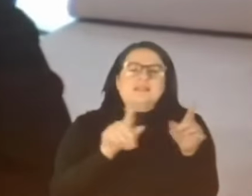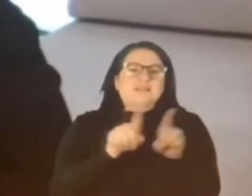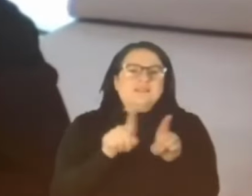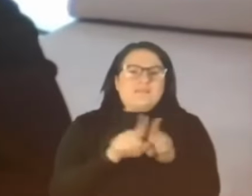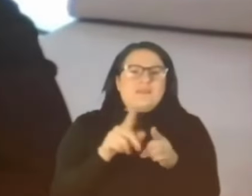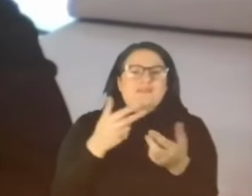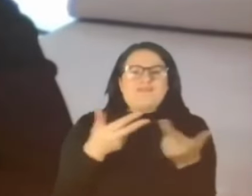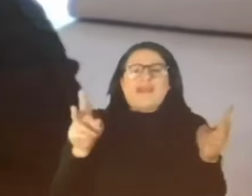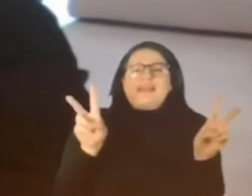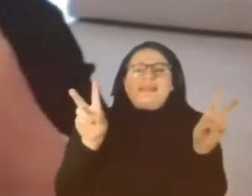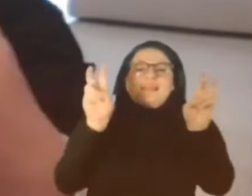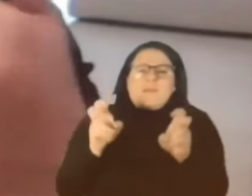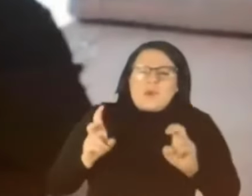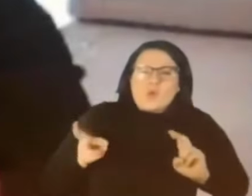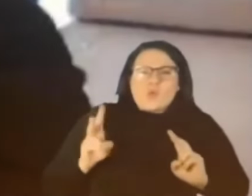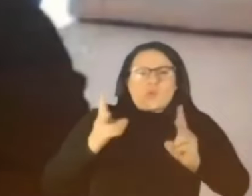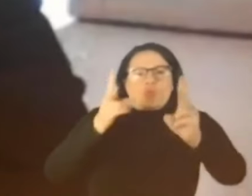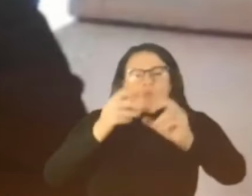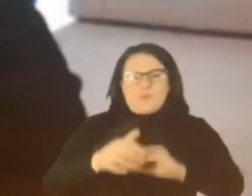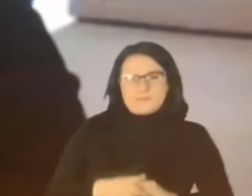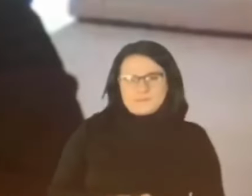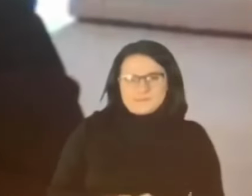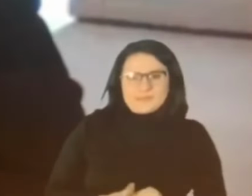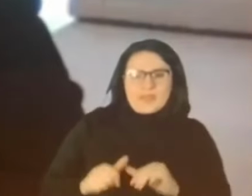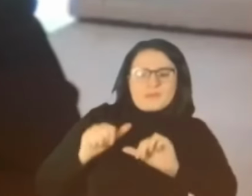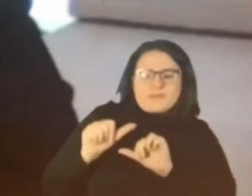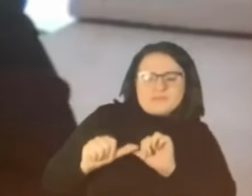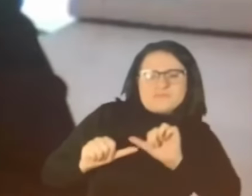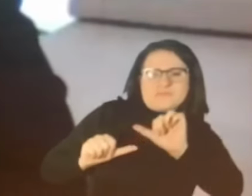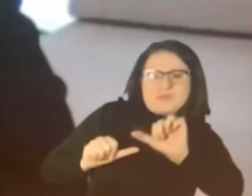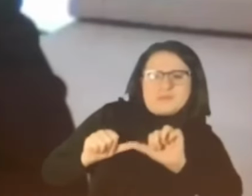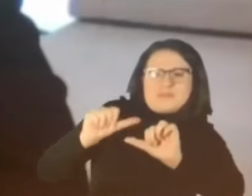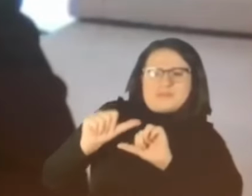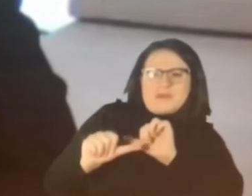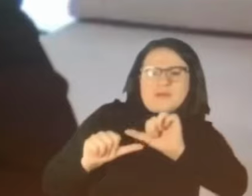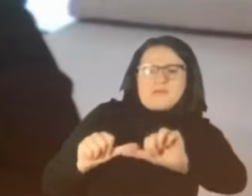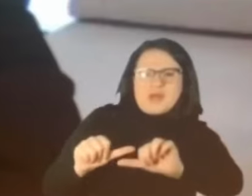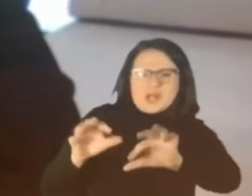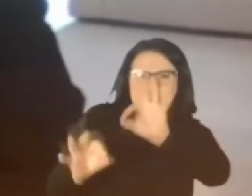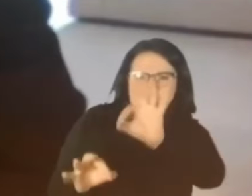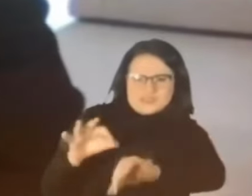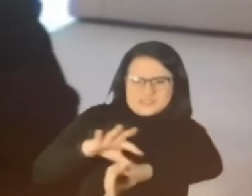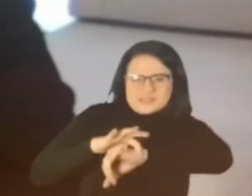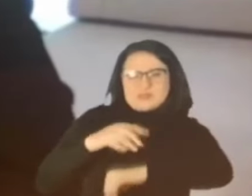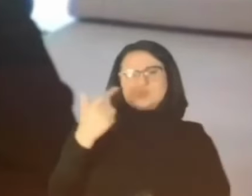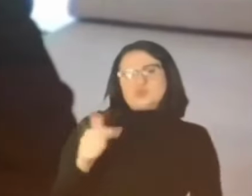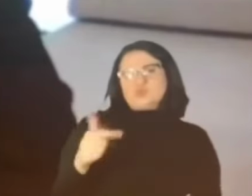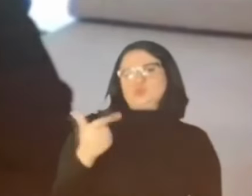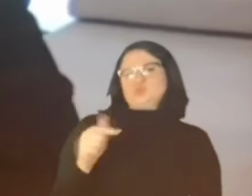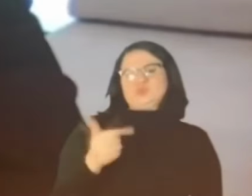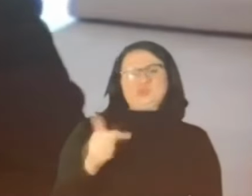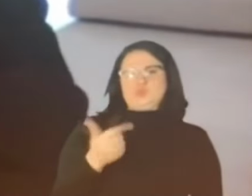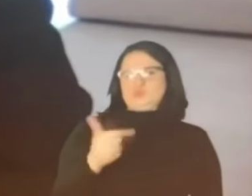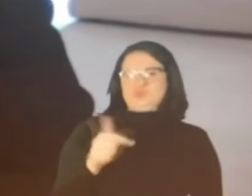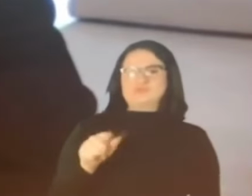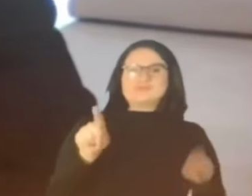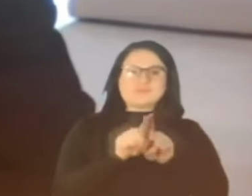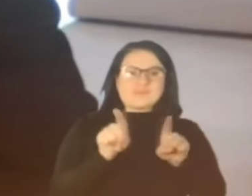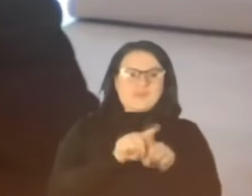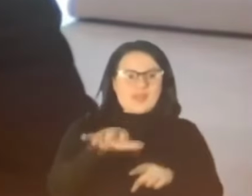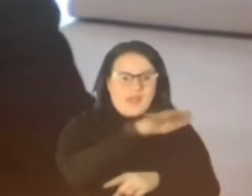questões. Tudo fica sendo modificado, gerando sempre uma insegurança jurídica. A criatividade judicial, que não